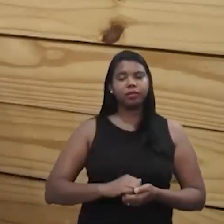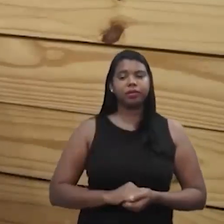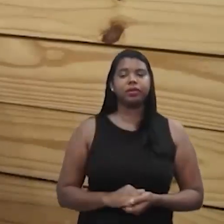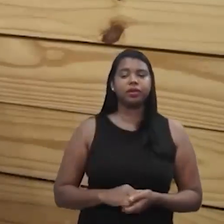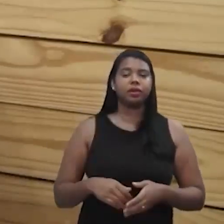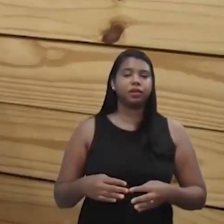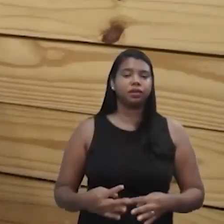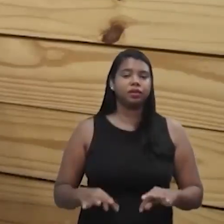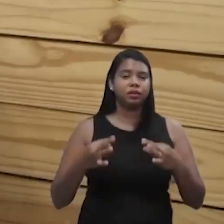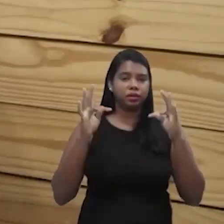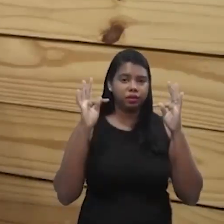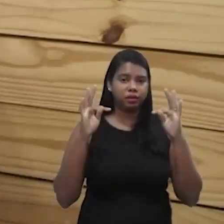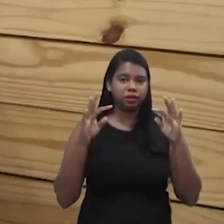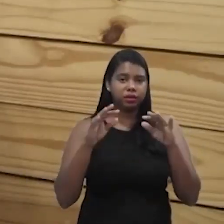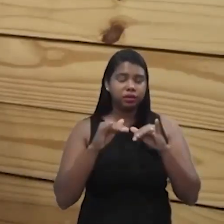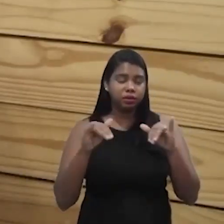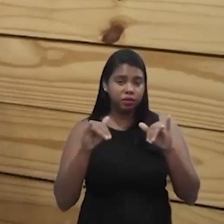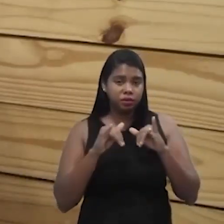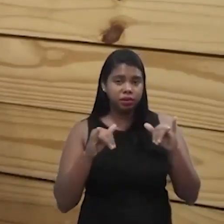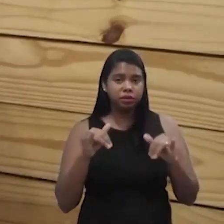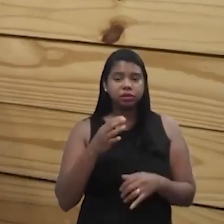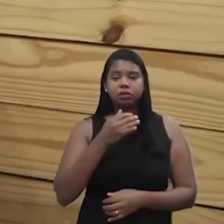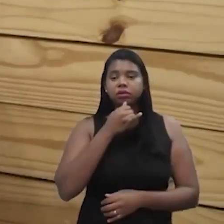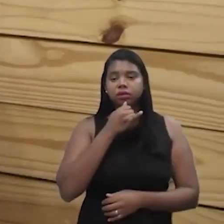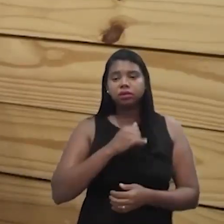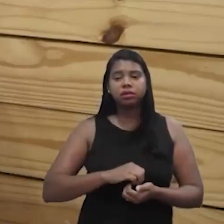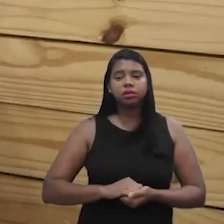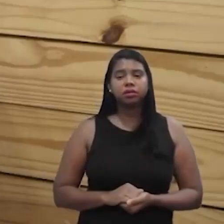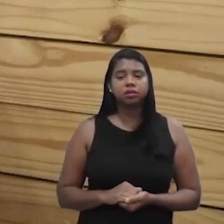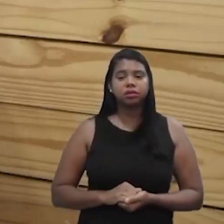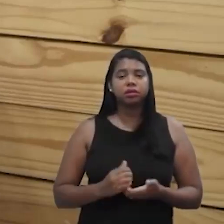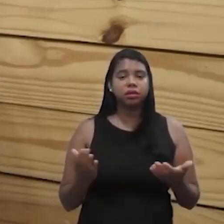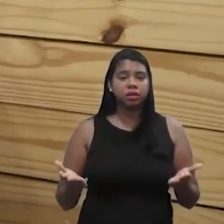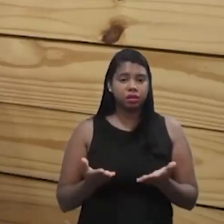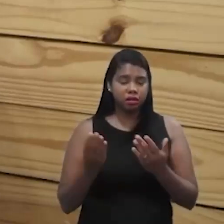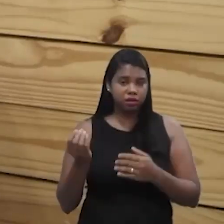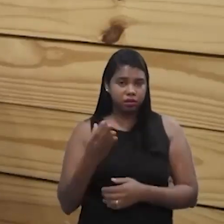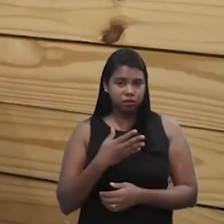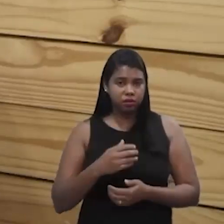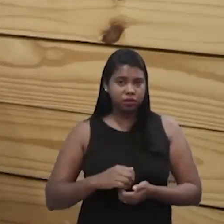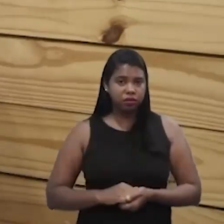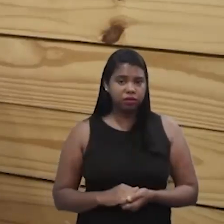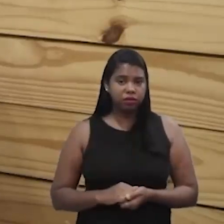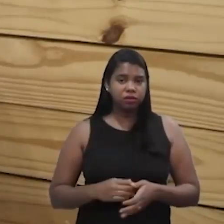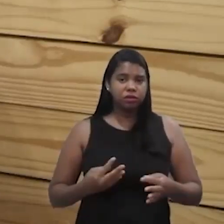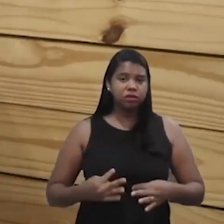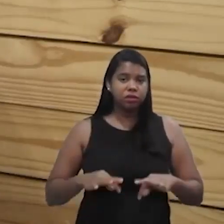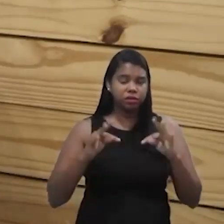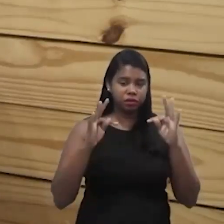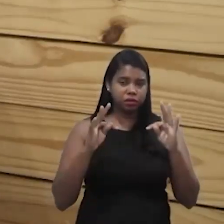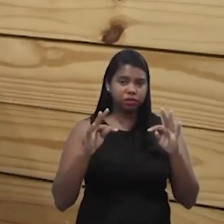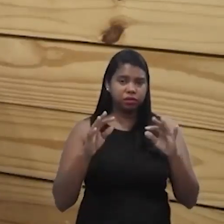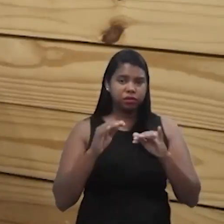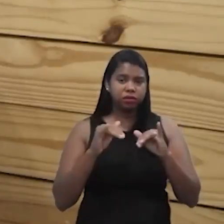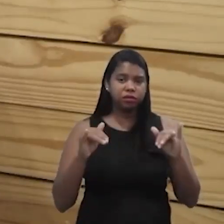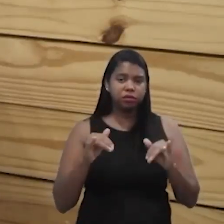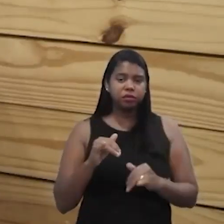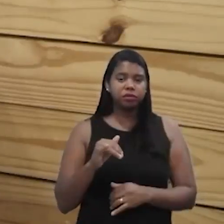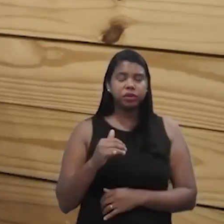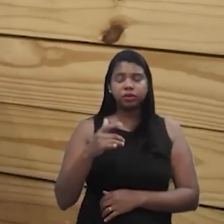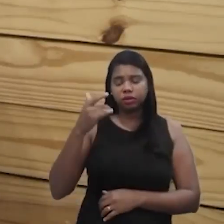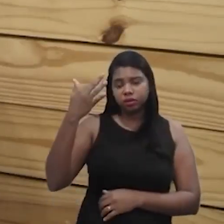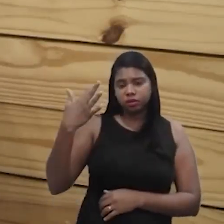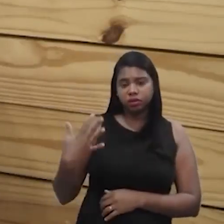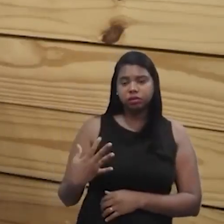elemento da tecnologia da informação, né, e o elemento da inovação. E quando eu falo aqui tecnologia da informação, a gente não